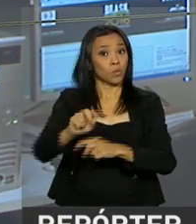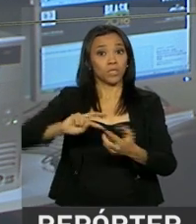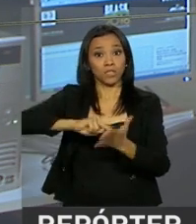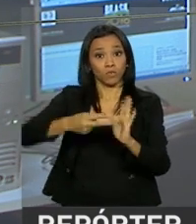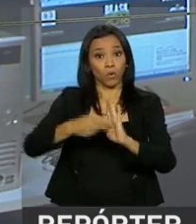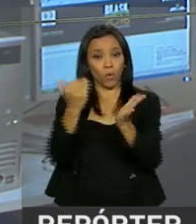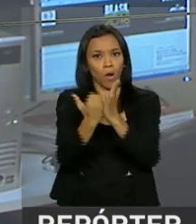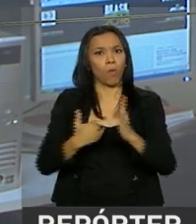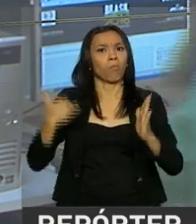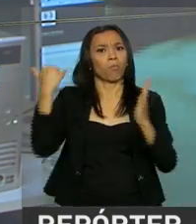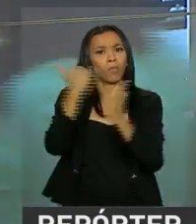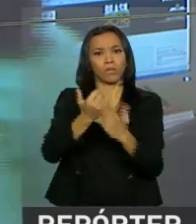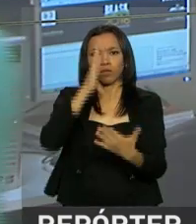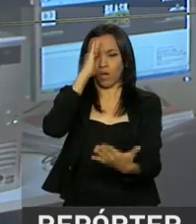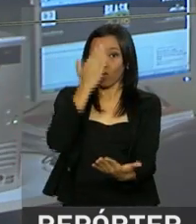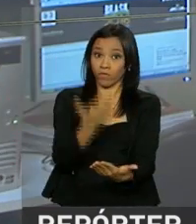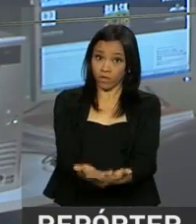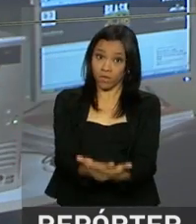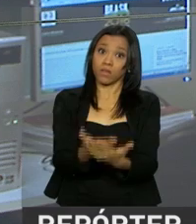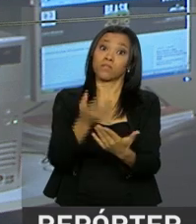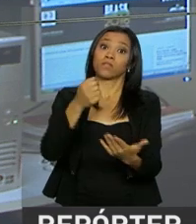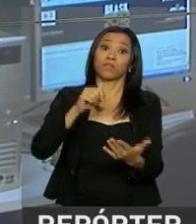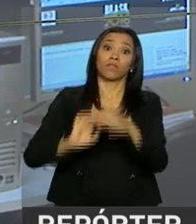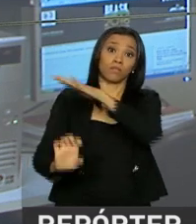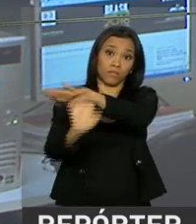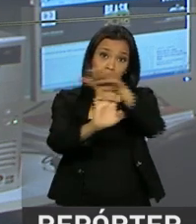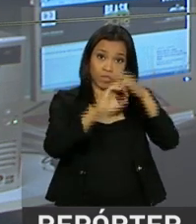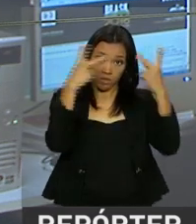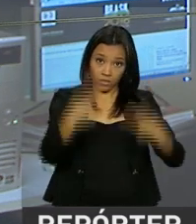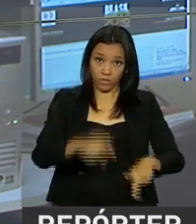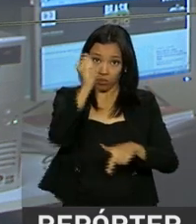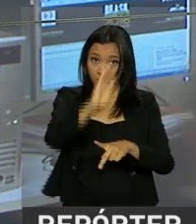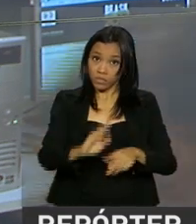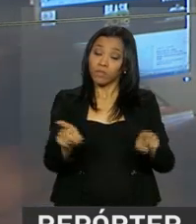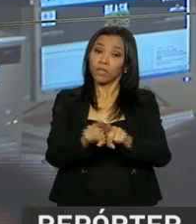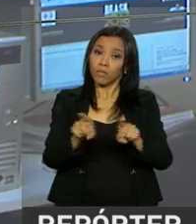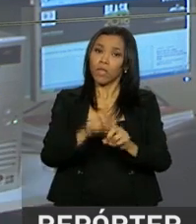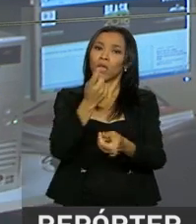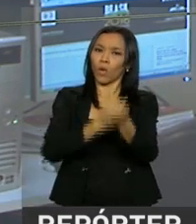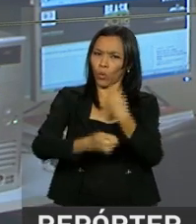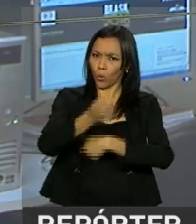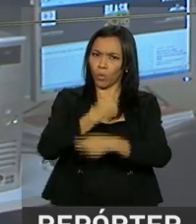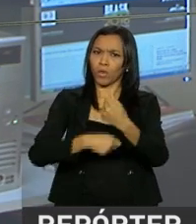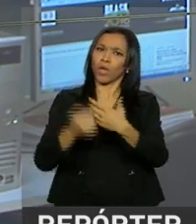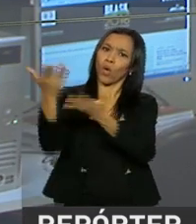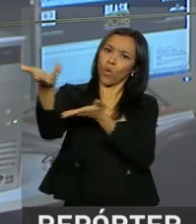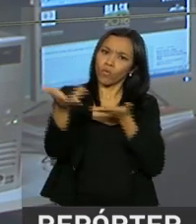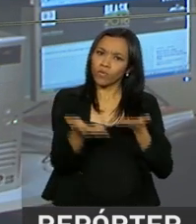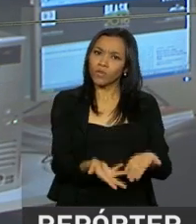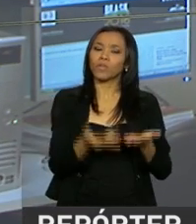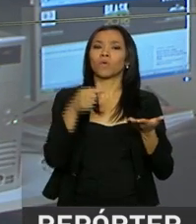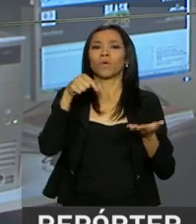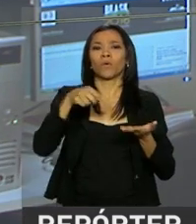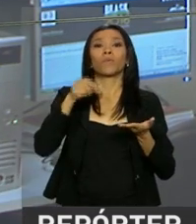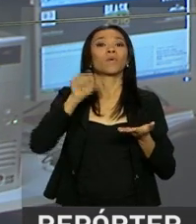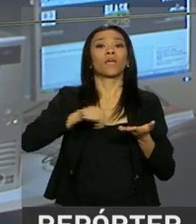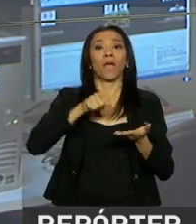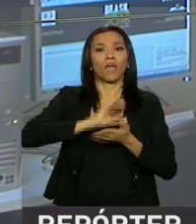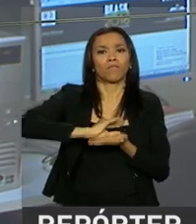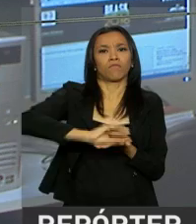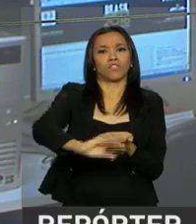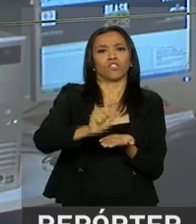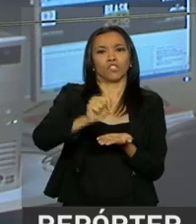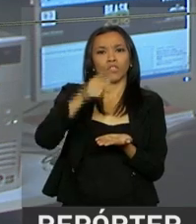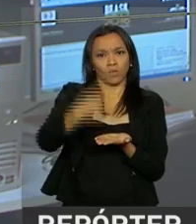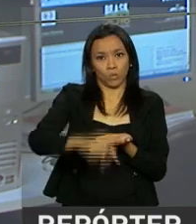da confiança e dos indicadores econômicos. O presidente convidou os empresários chineses a investirem aqui no Brasil e disse